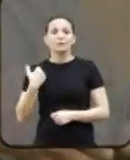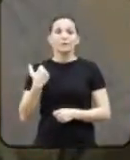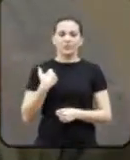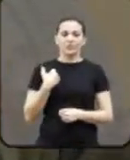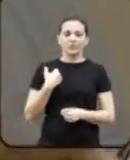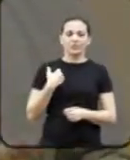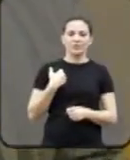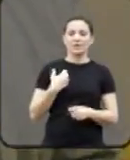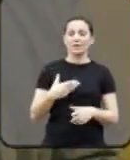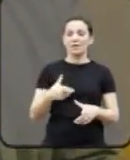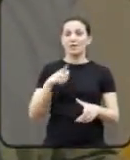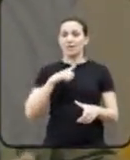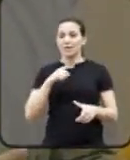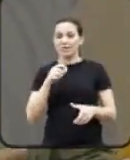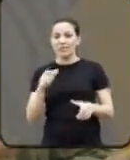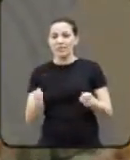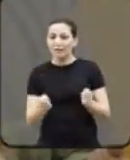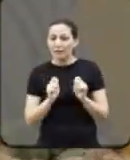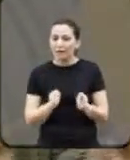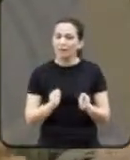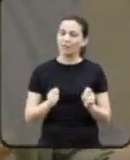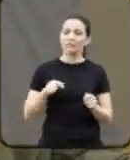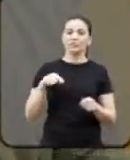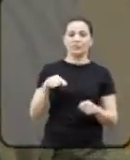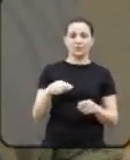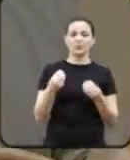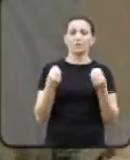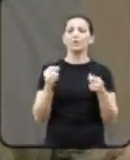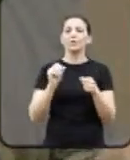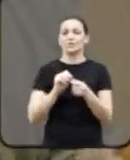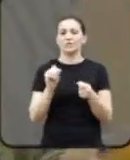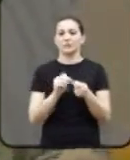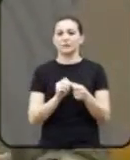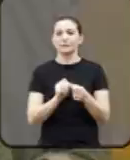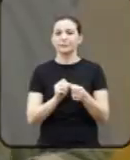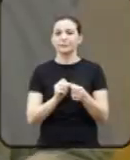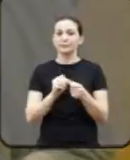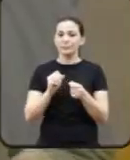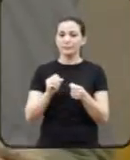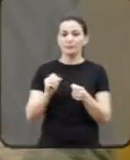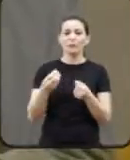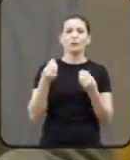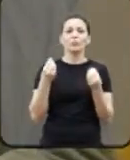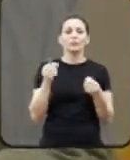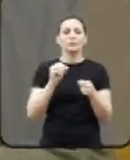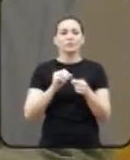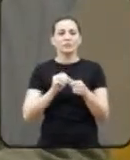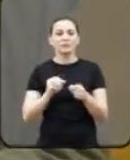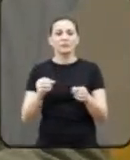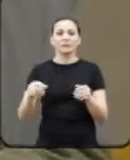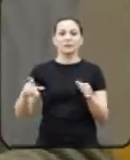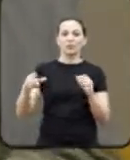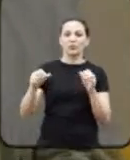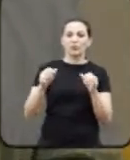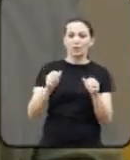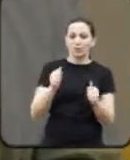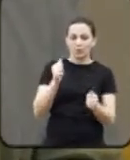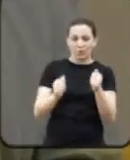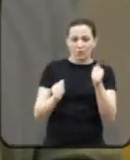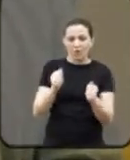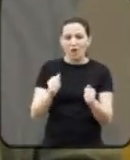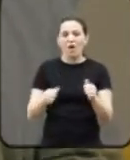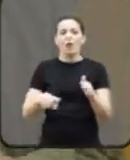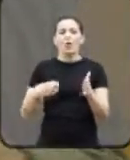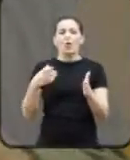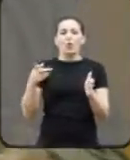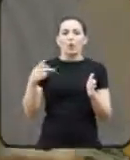feita para carroça, né? Então não tem como alargar as ruas, então não tem como apontar e apostar num transporte